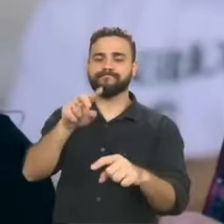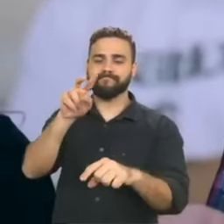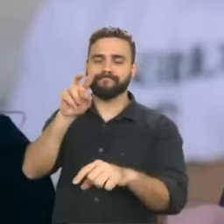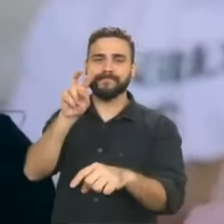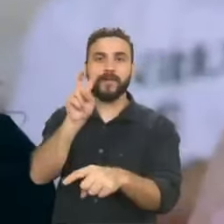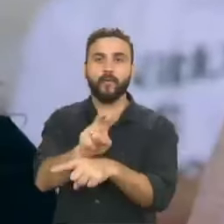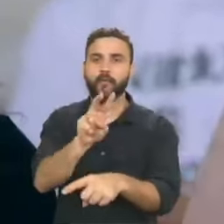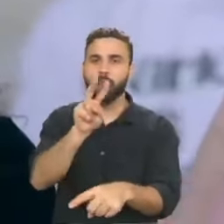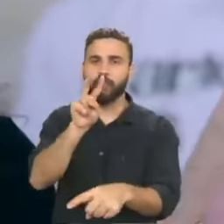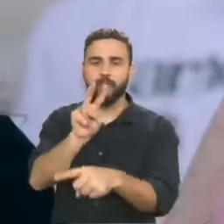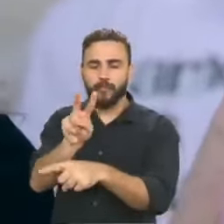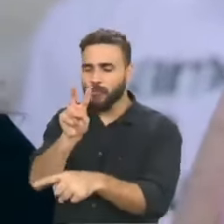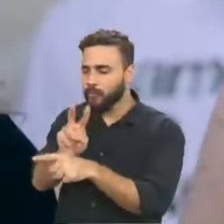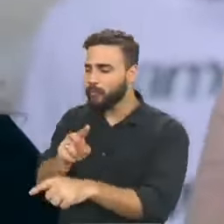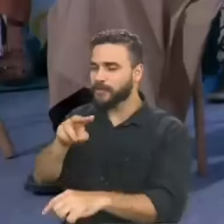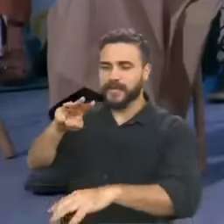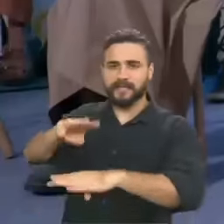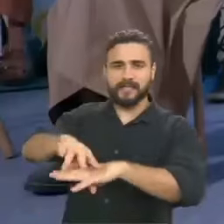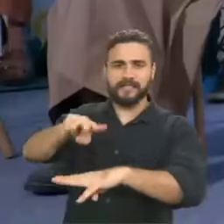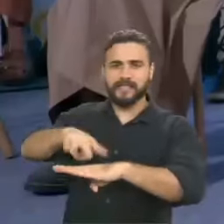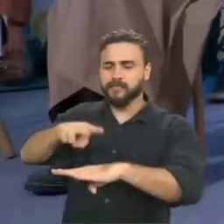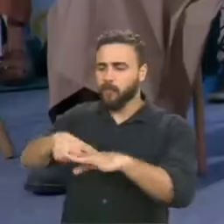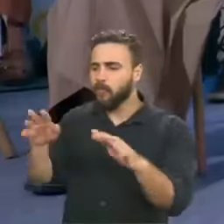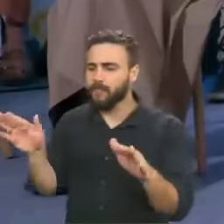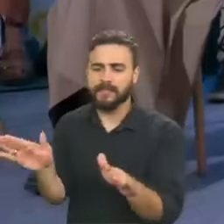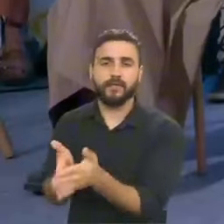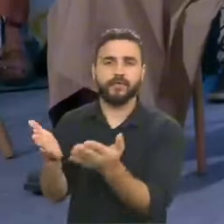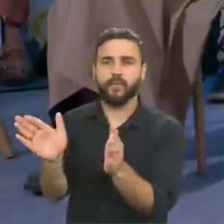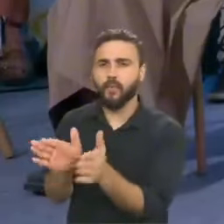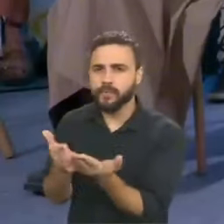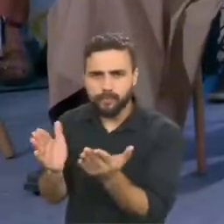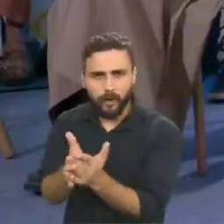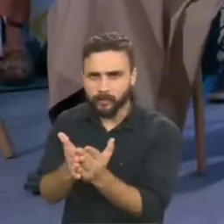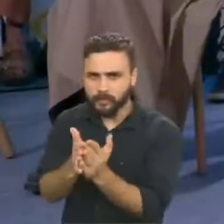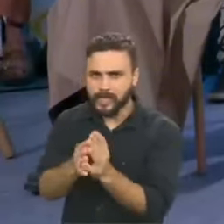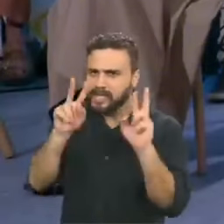dito, né, pastora Rosalinha, quer dizer, ela não é um partido político,